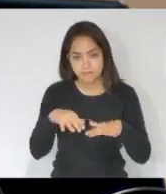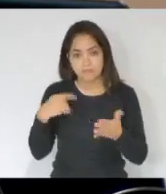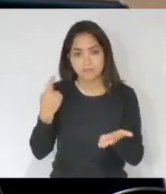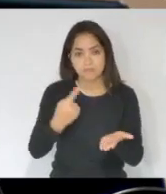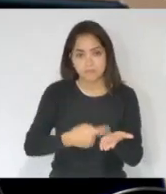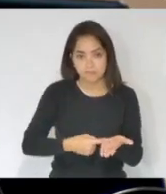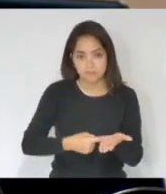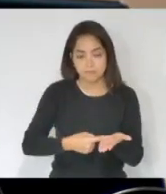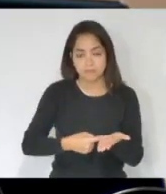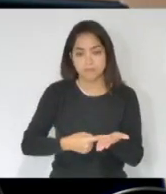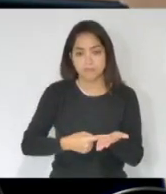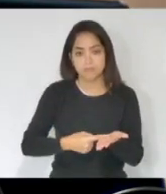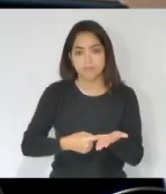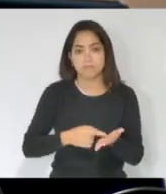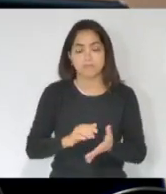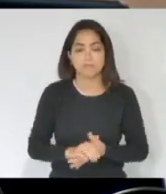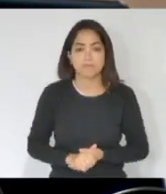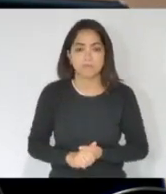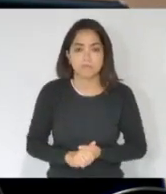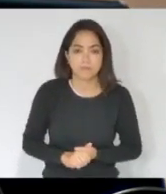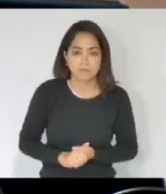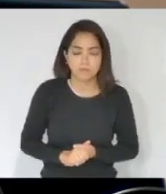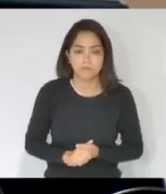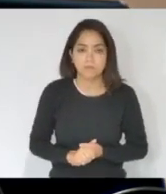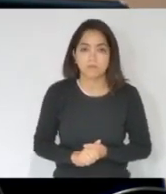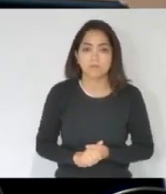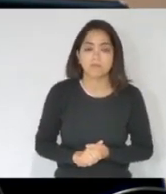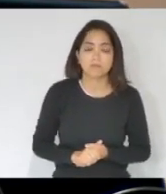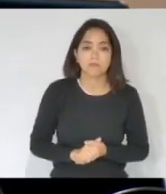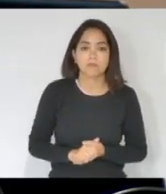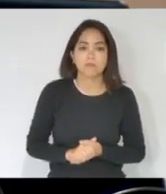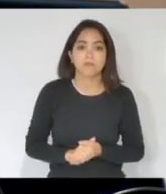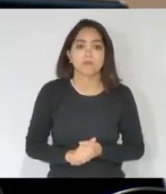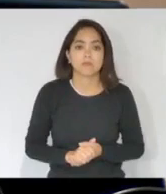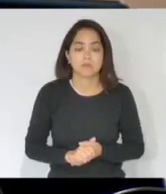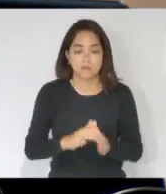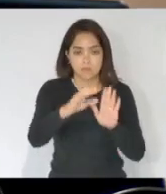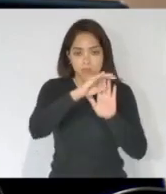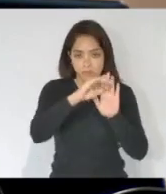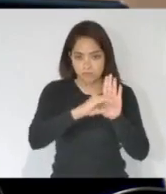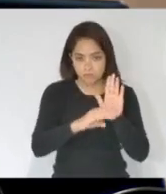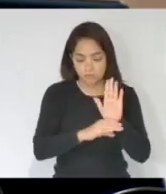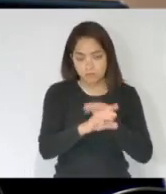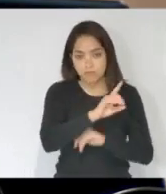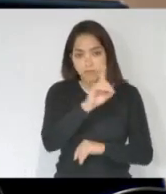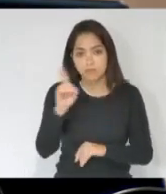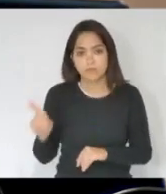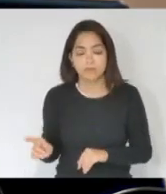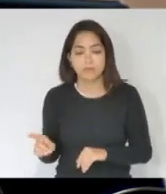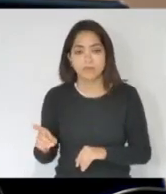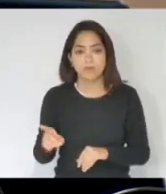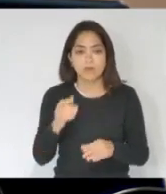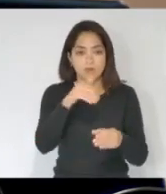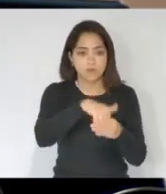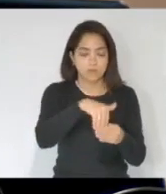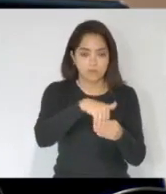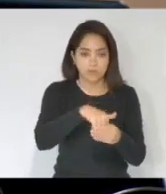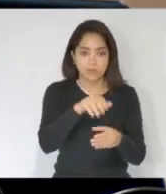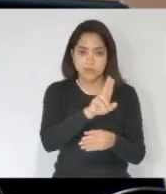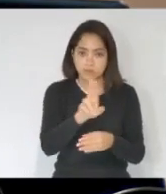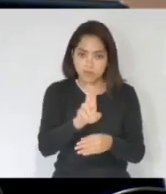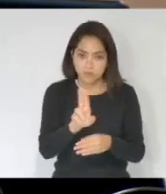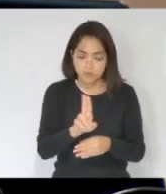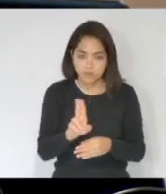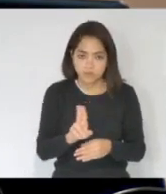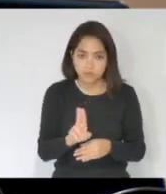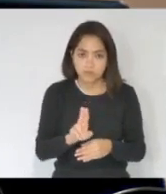Assembleia Legislativa em sessão extraordinária. Ordem do dia. foi submetido à votação pelo processo nominal